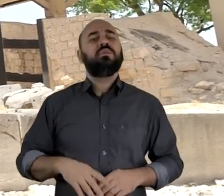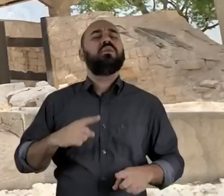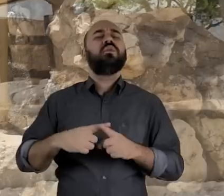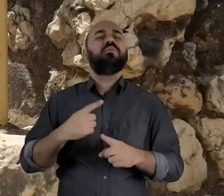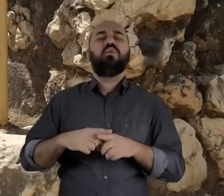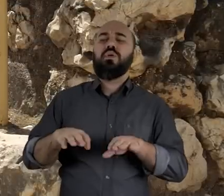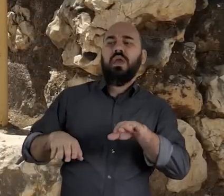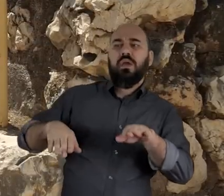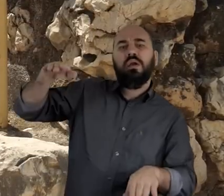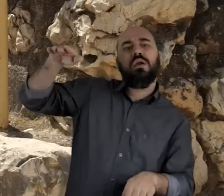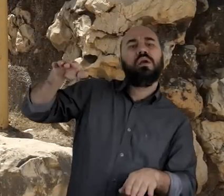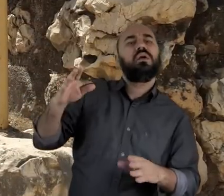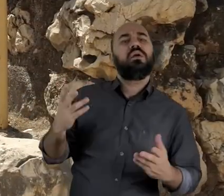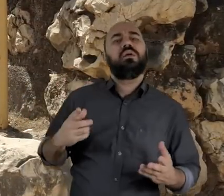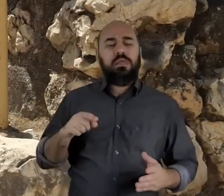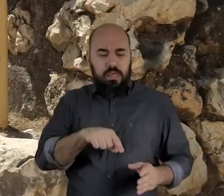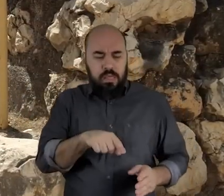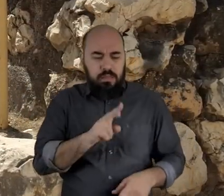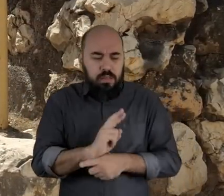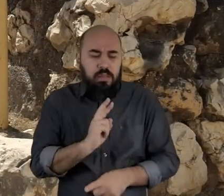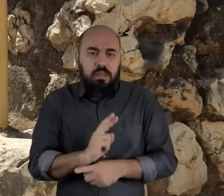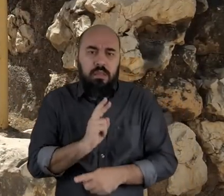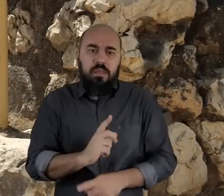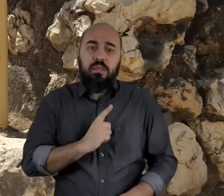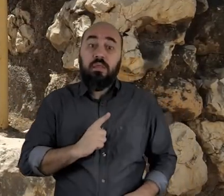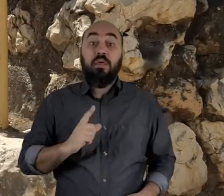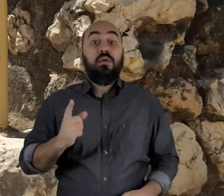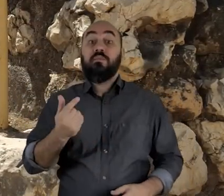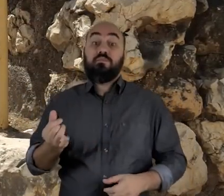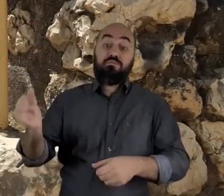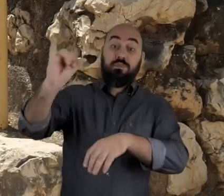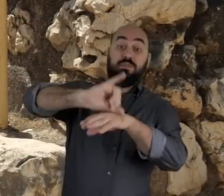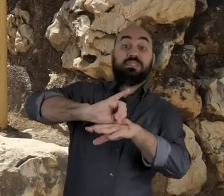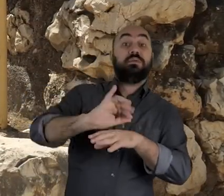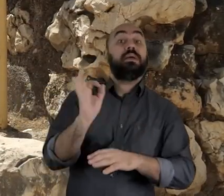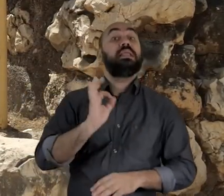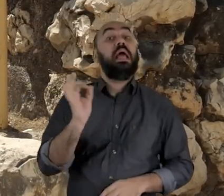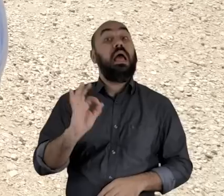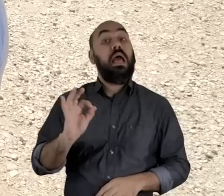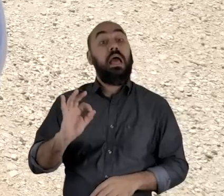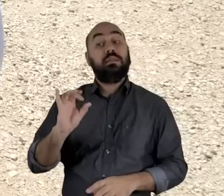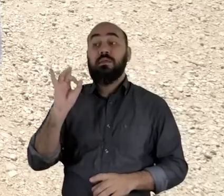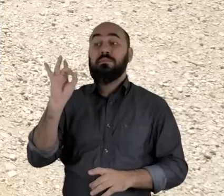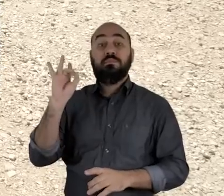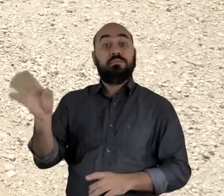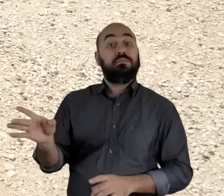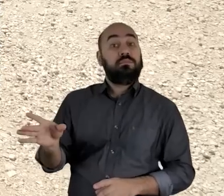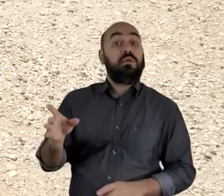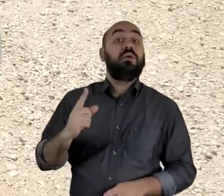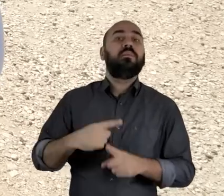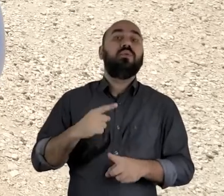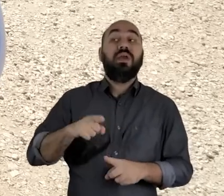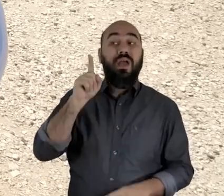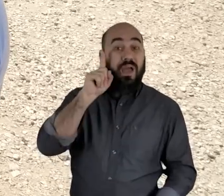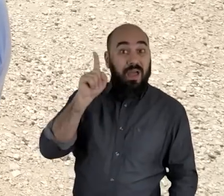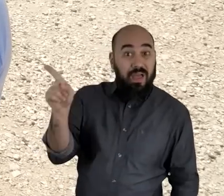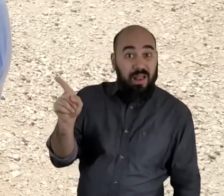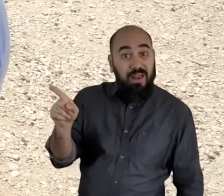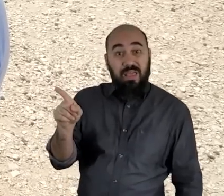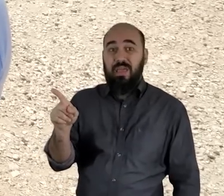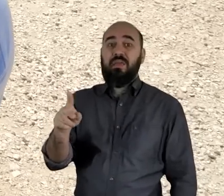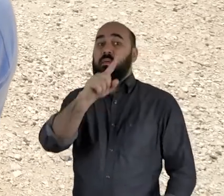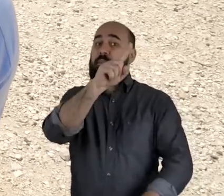E o motivo de estar tão bem preservado é que nada foi construído em cima. Era provavelmente um tabu construir qualquer coisa